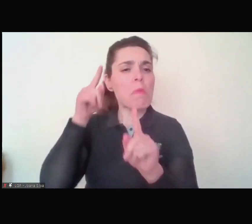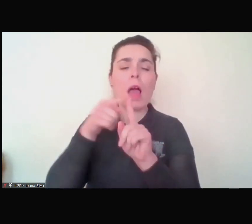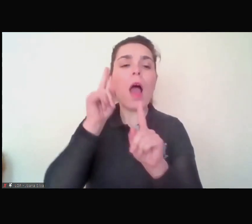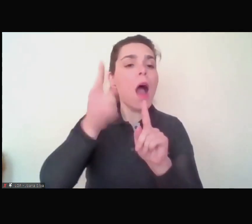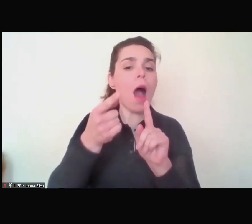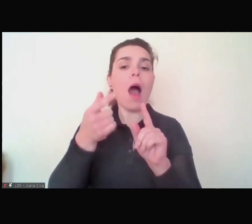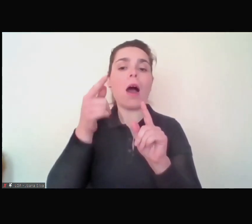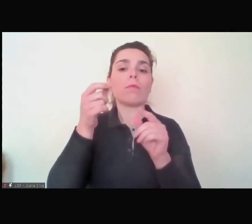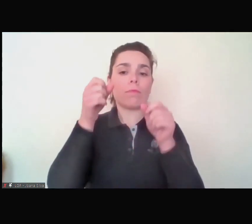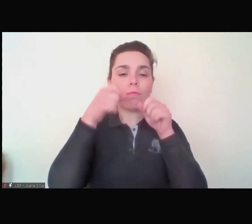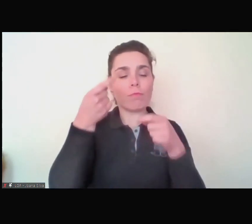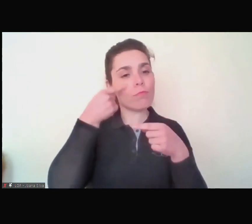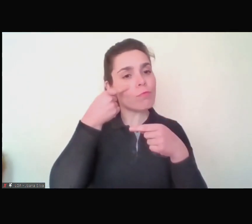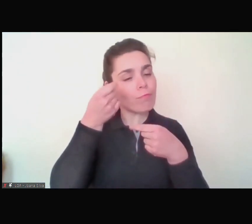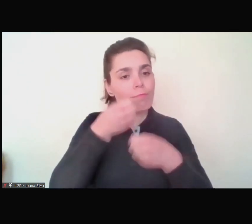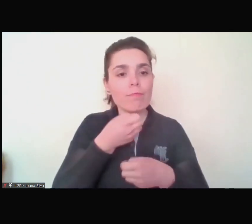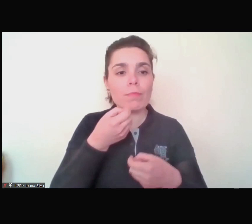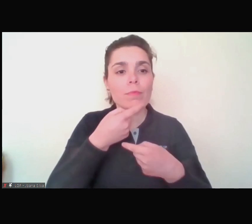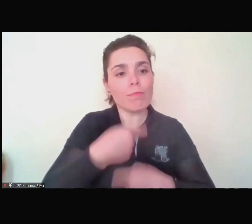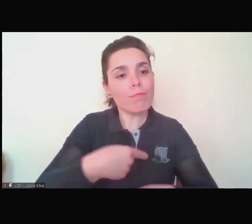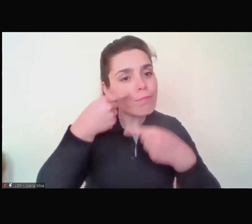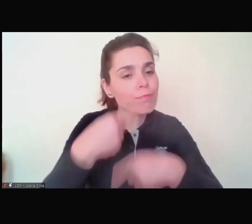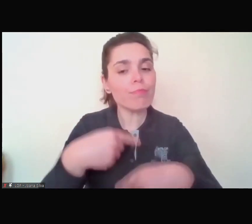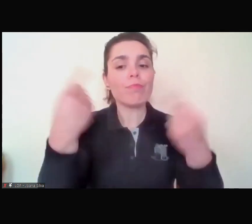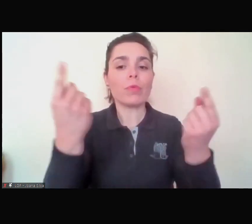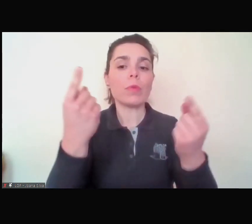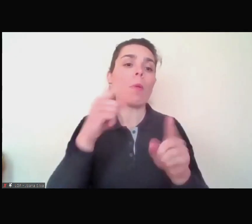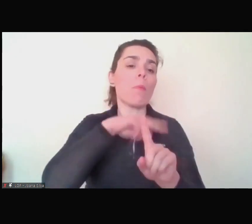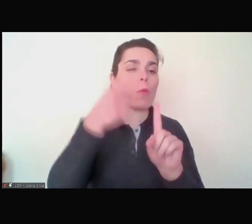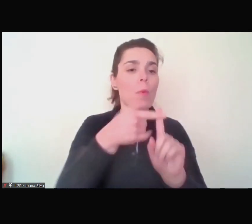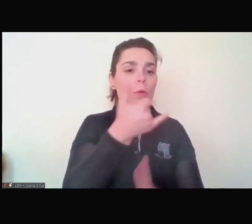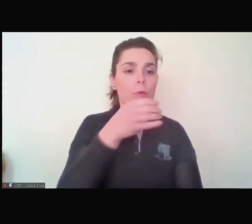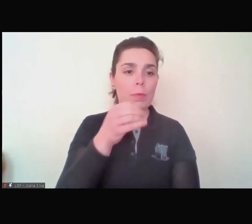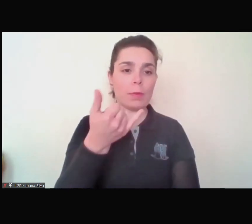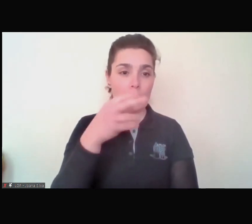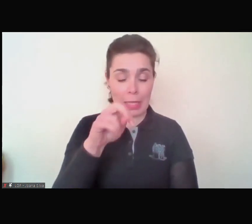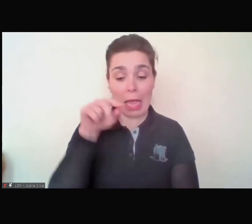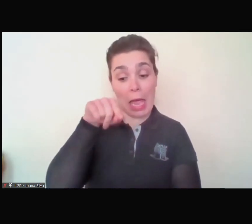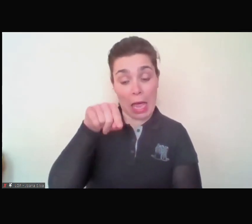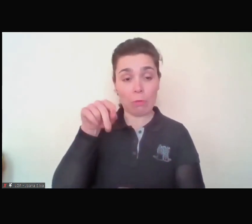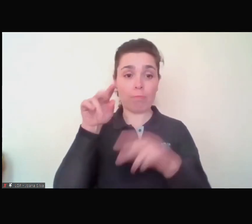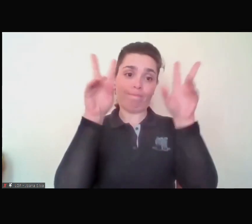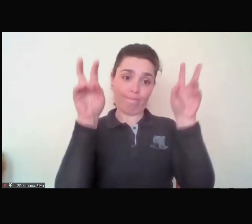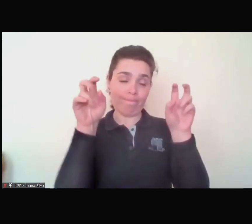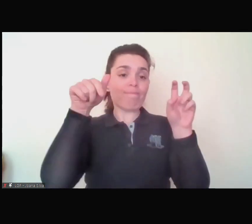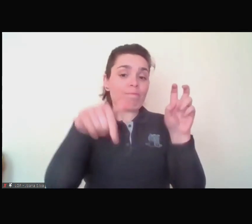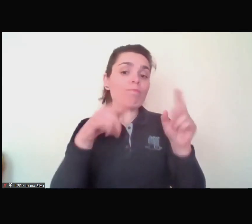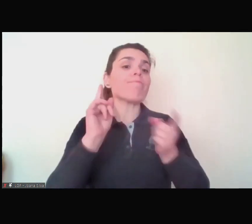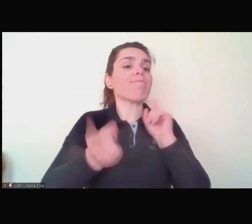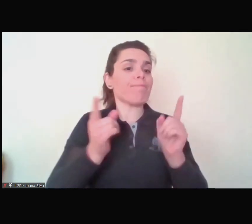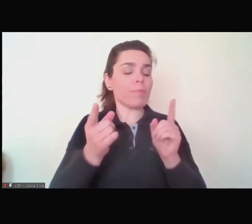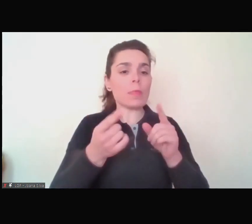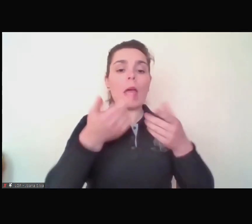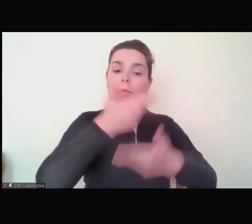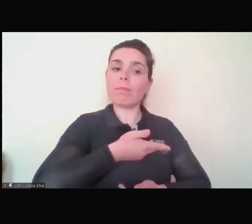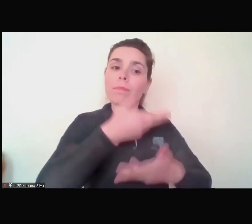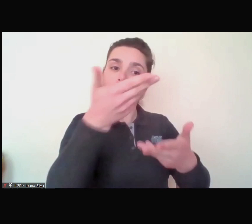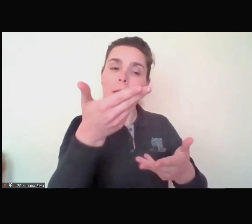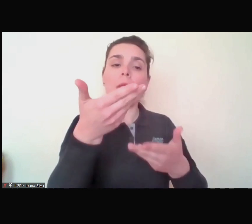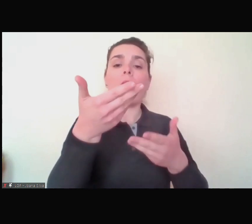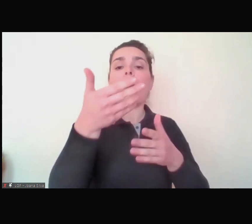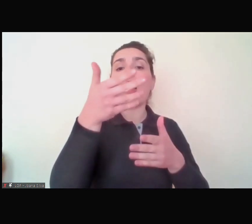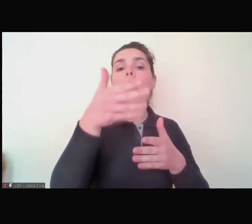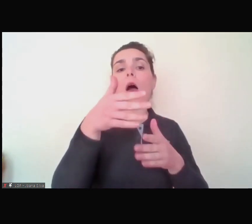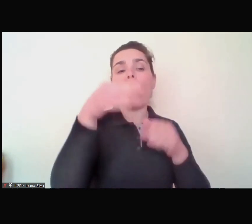divulgar o seu programa de formação para o ano 2023. Na sessão de hoje, será apresentada a oferta formativa na área